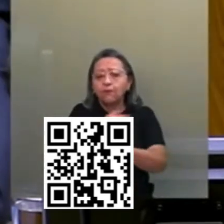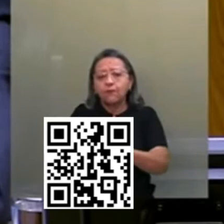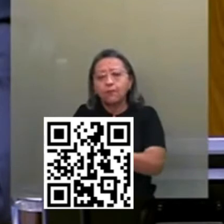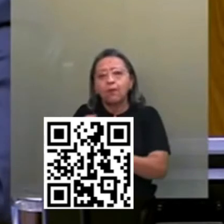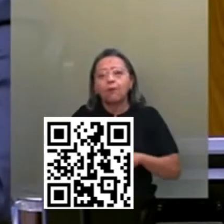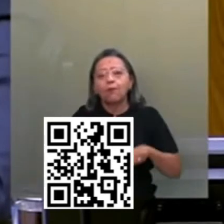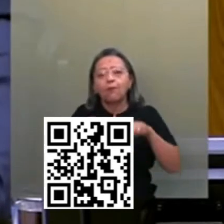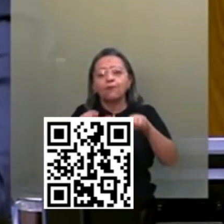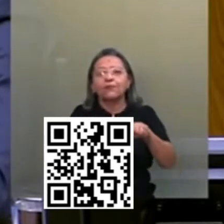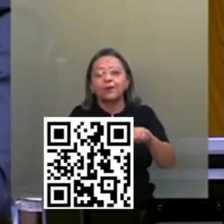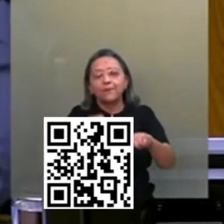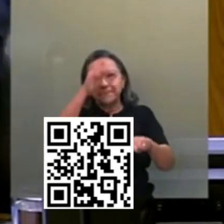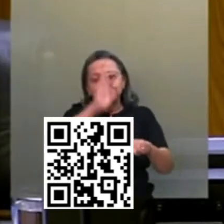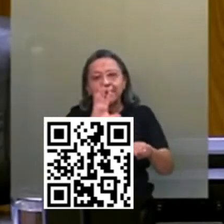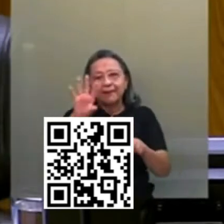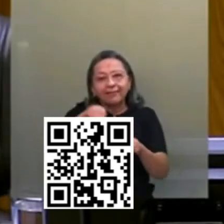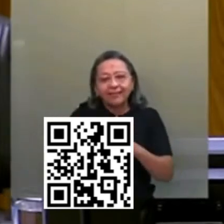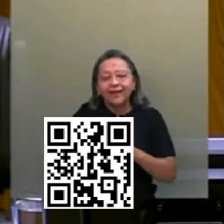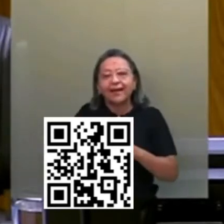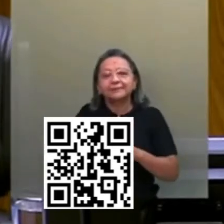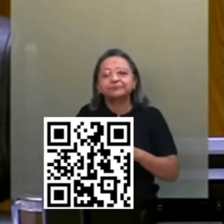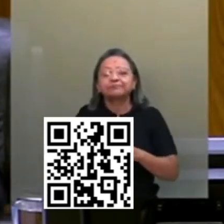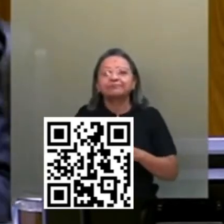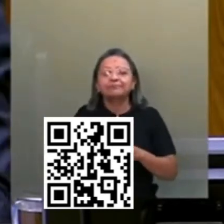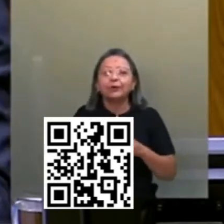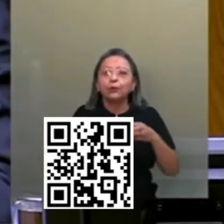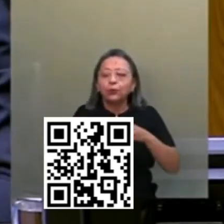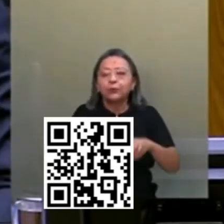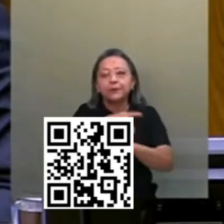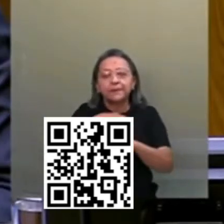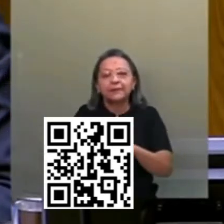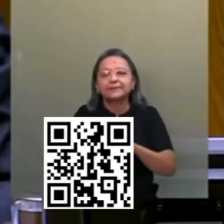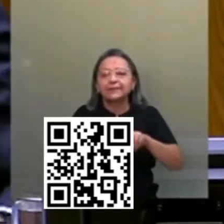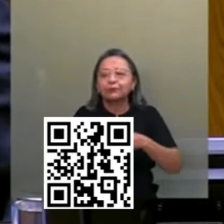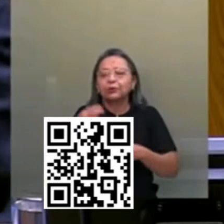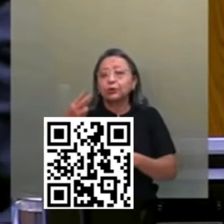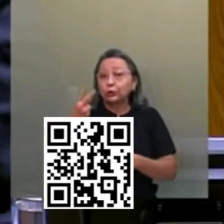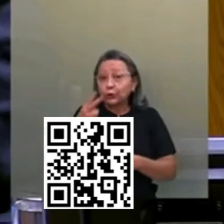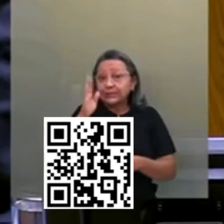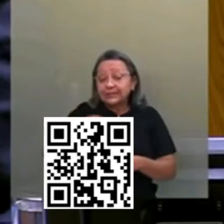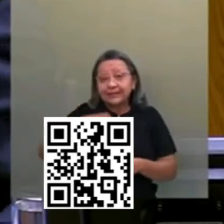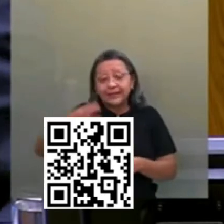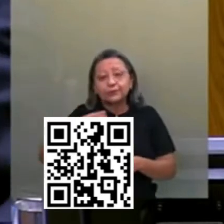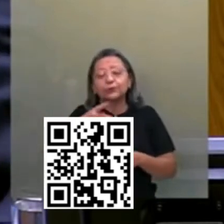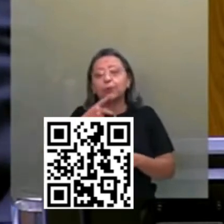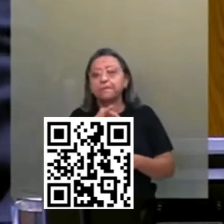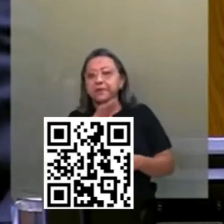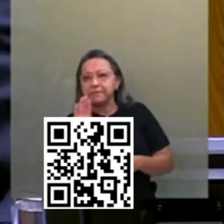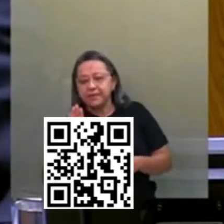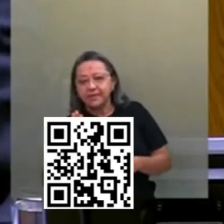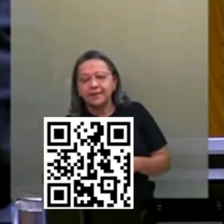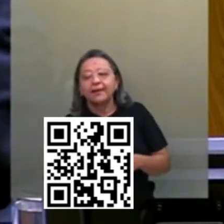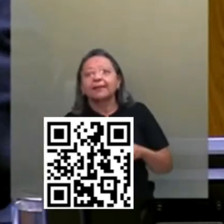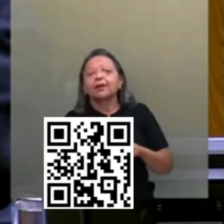o convite ao Brasil para integrar a coalizão de países que reúne 2/3 do Produto Interno Bruto